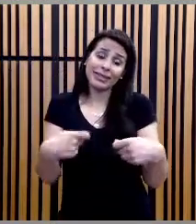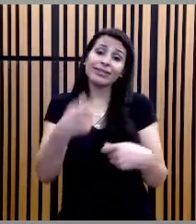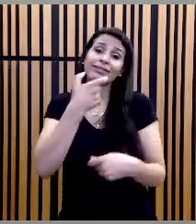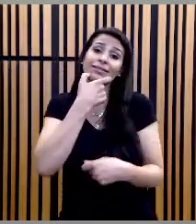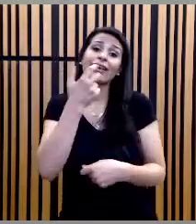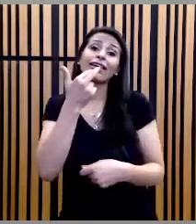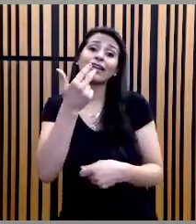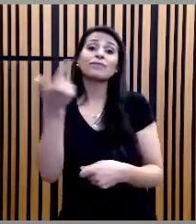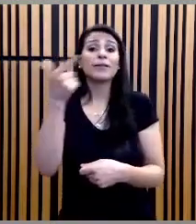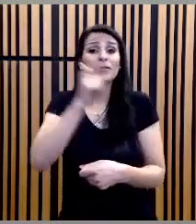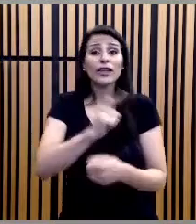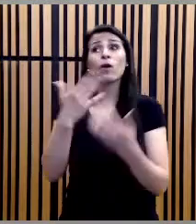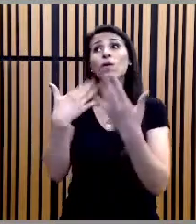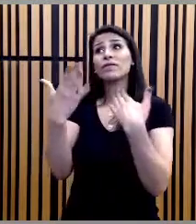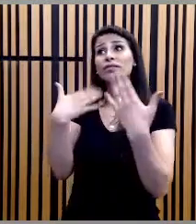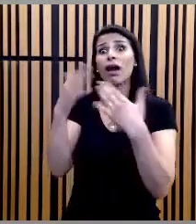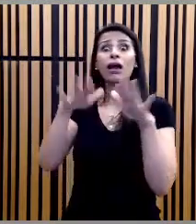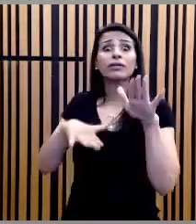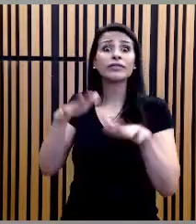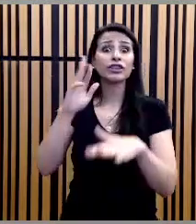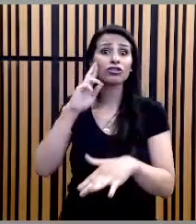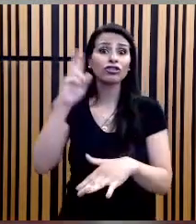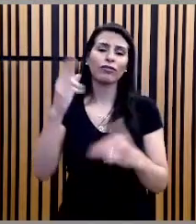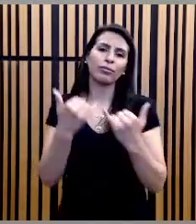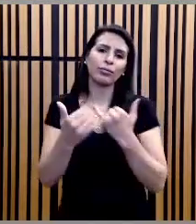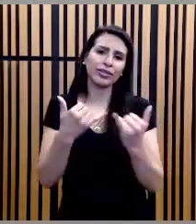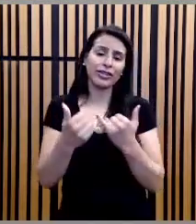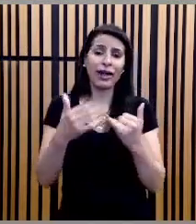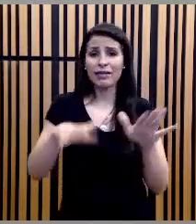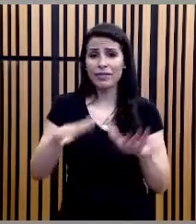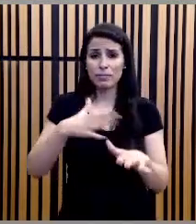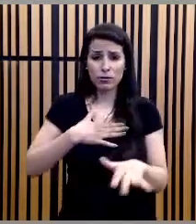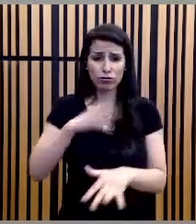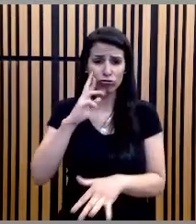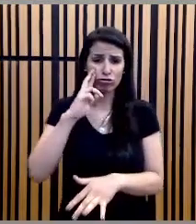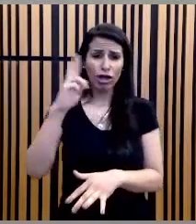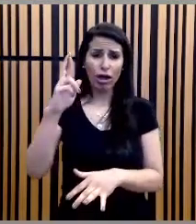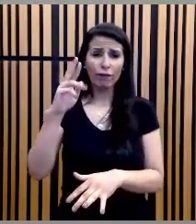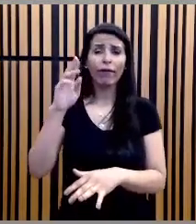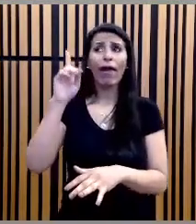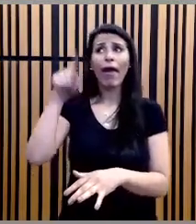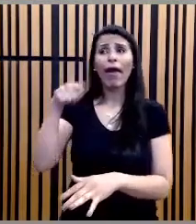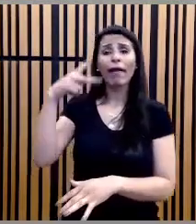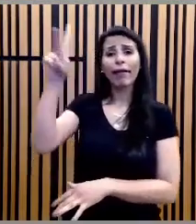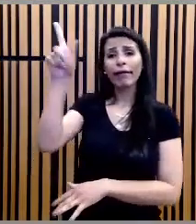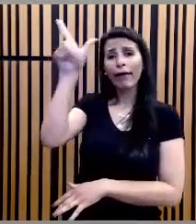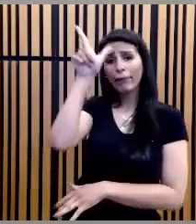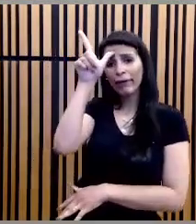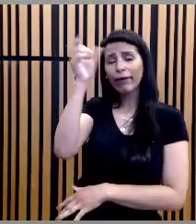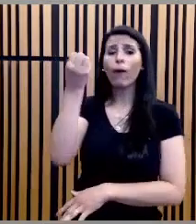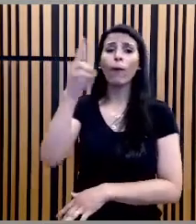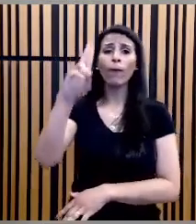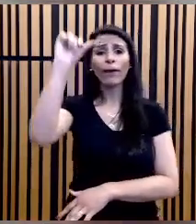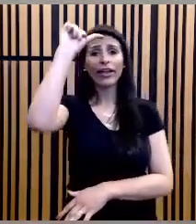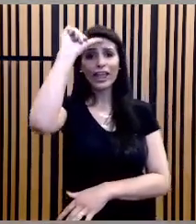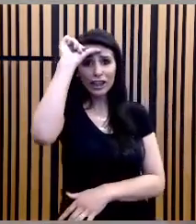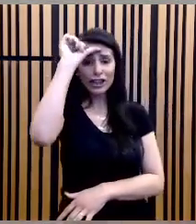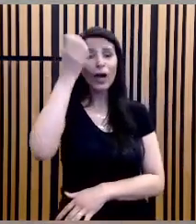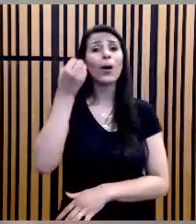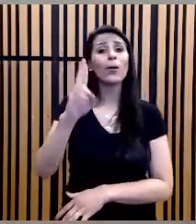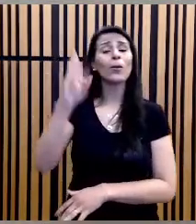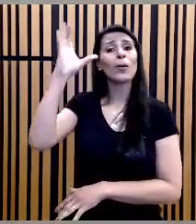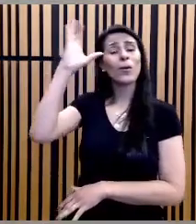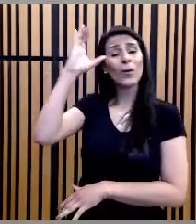se comunicar até com o chefe, muitas vezes, né? Porque o meu chefe às vezes está lá na Alemanha, ou está lá na Índia, ou está na